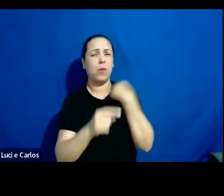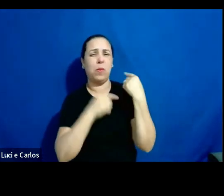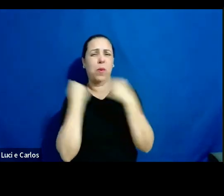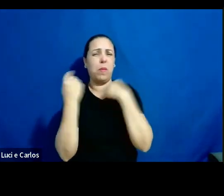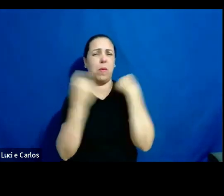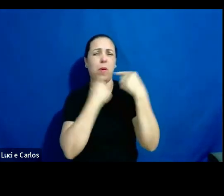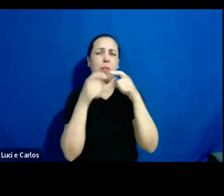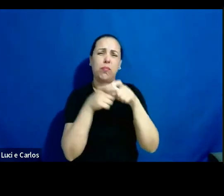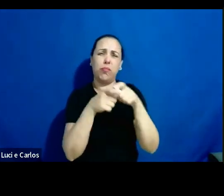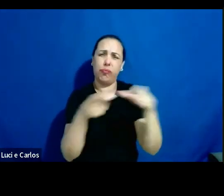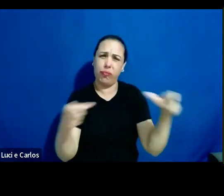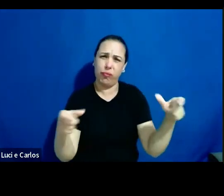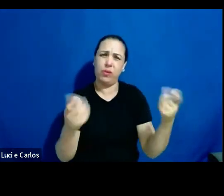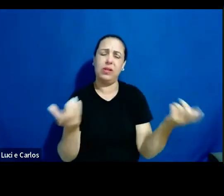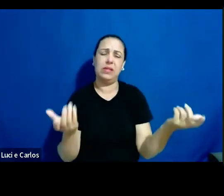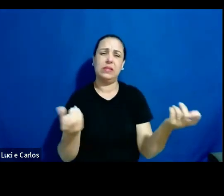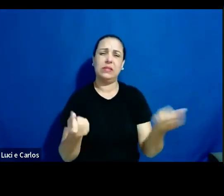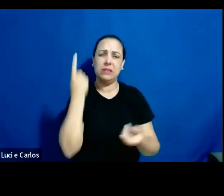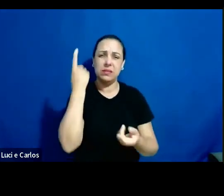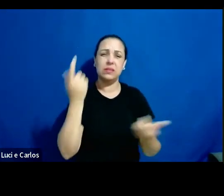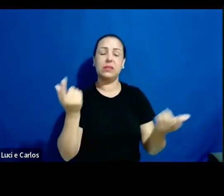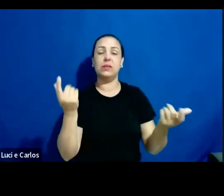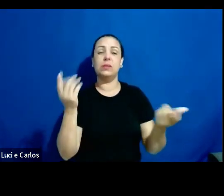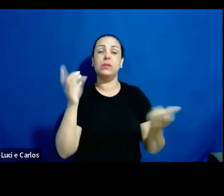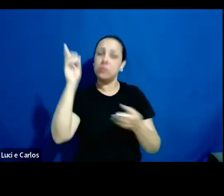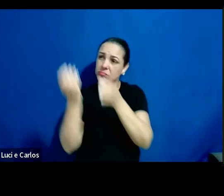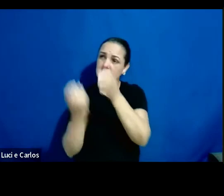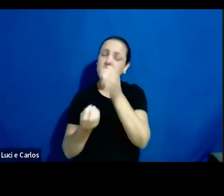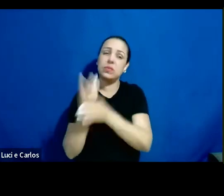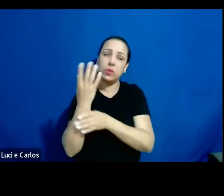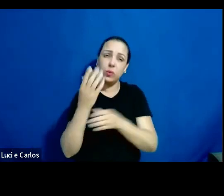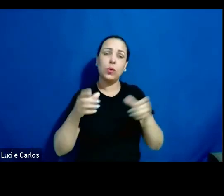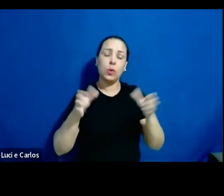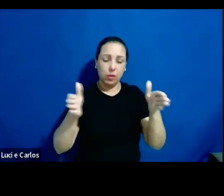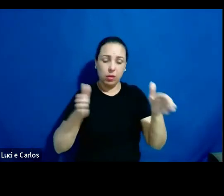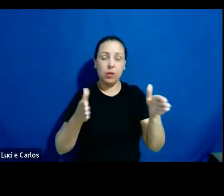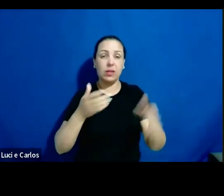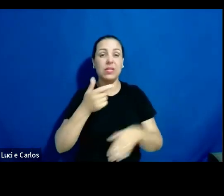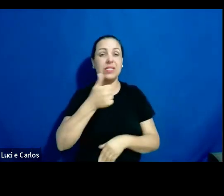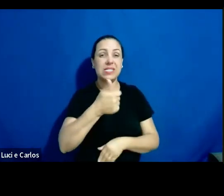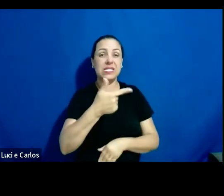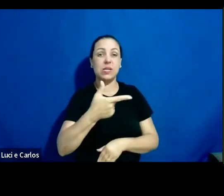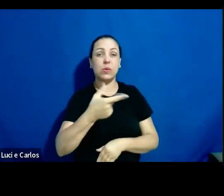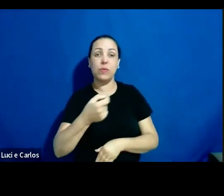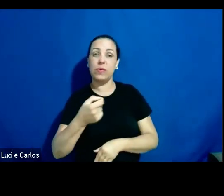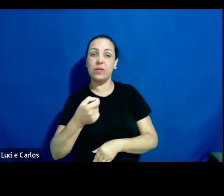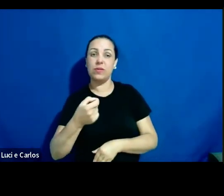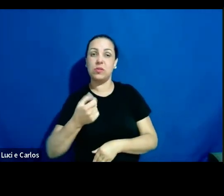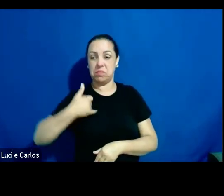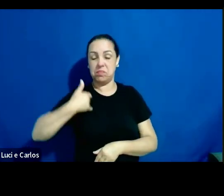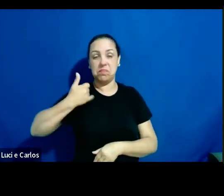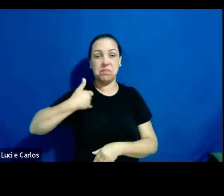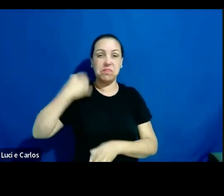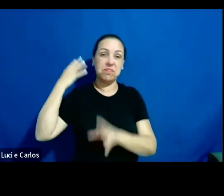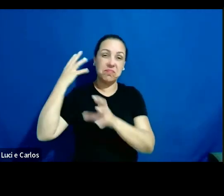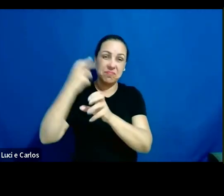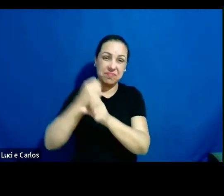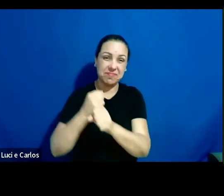até brinco que eu faço parte do clube dos 120. Eu vou lutar para chegar lá. E você? Vai